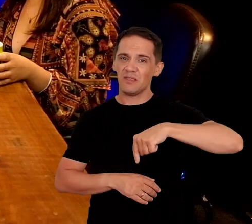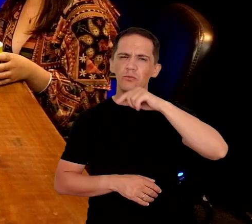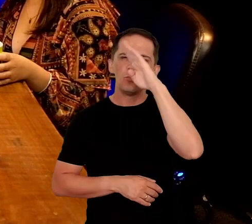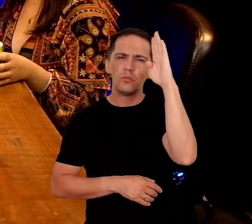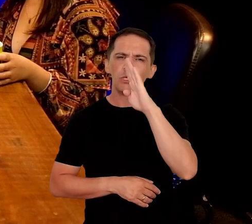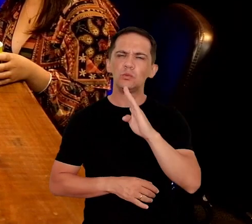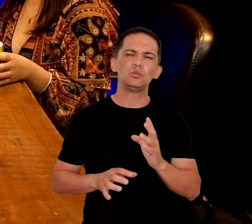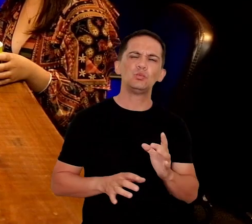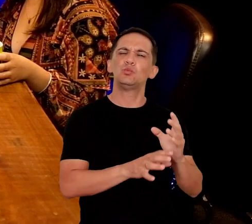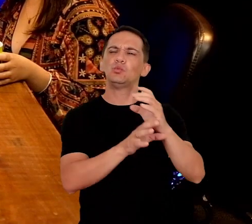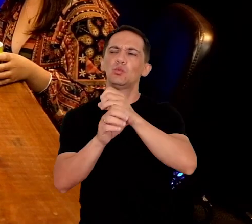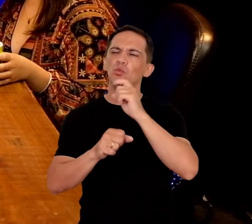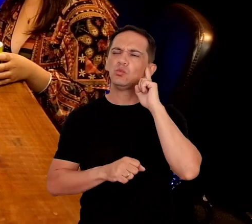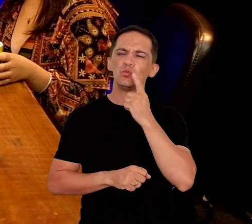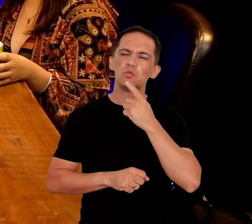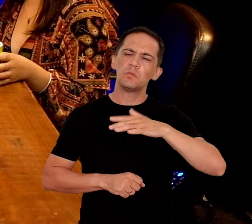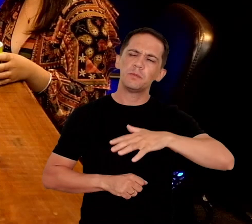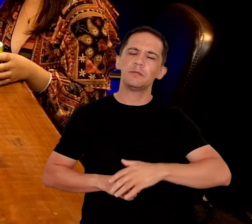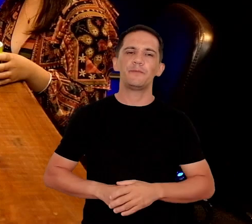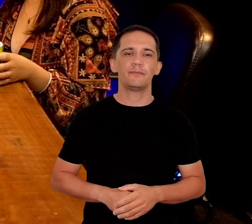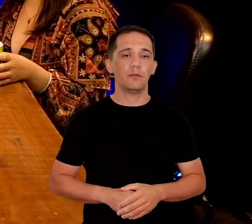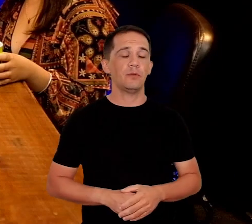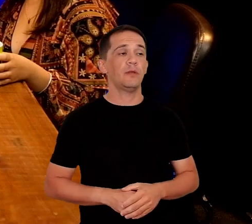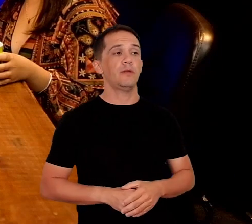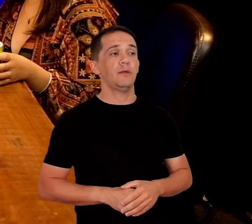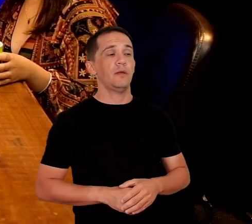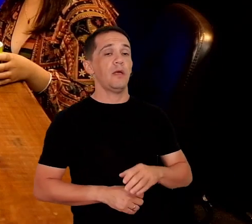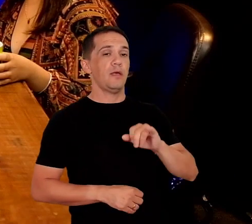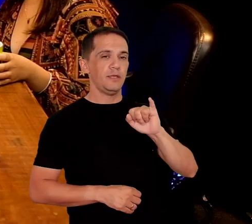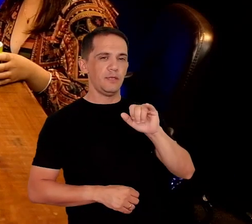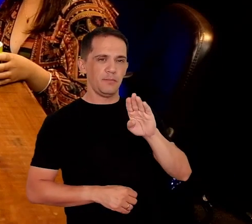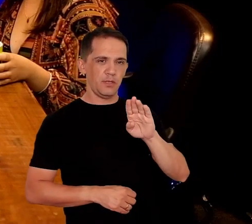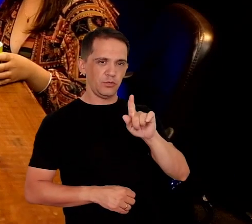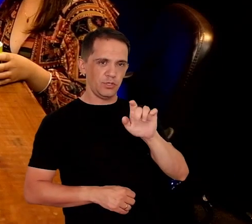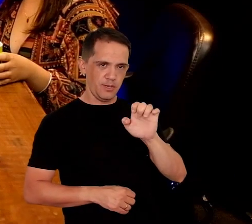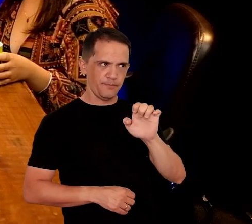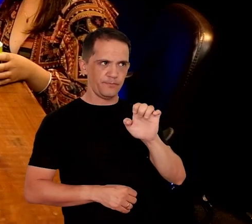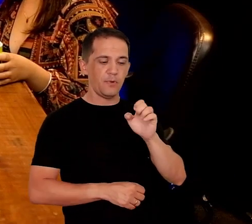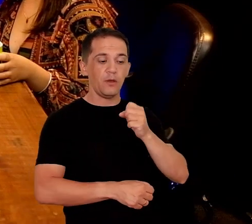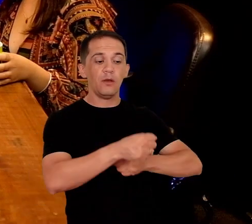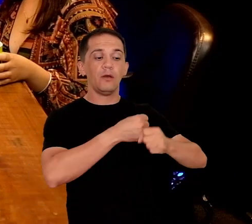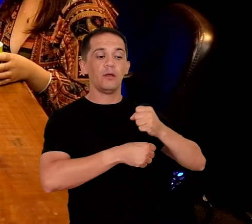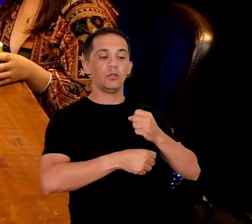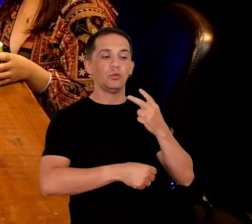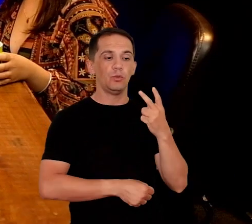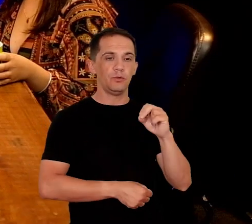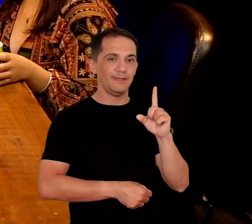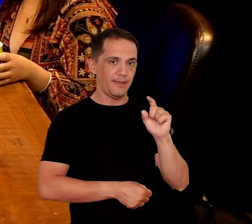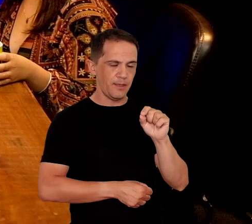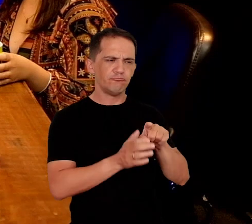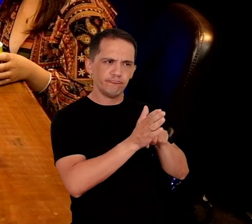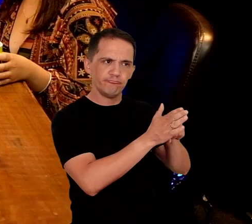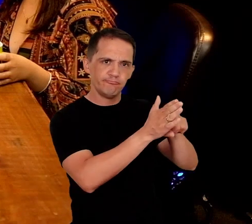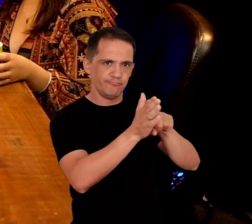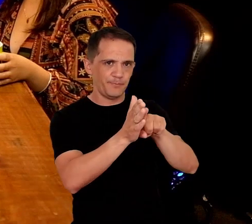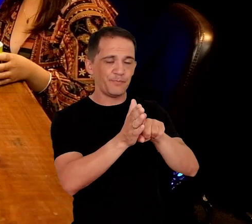Vocês sabem dizer? Segundo a pesquisa do IBGE, né? Mas essa foi em 2010. Então estão fazendo uma